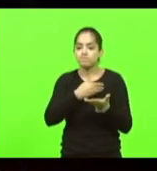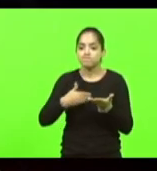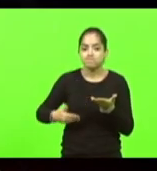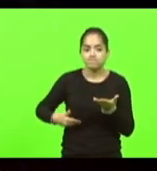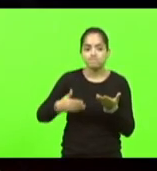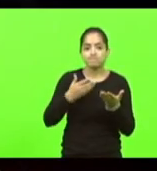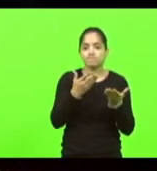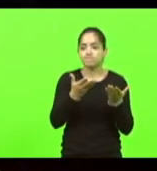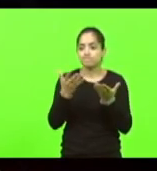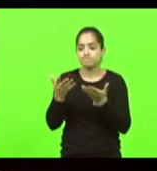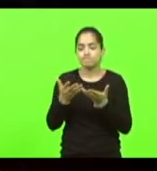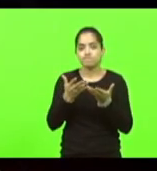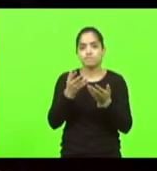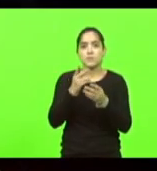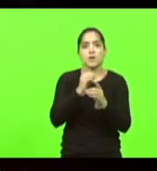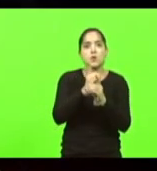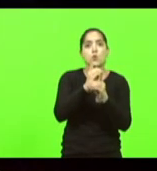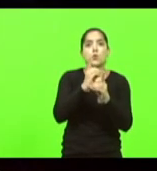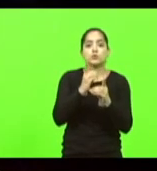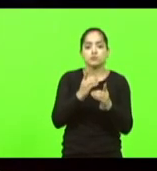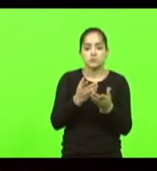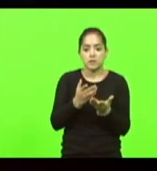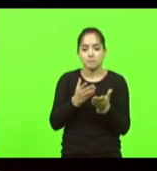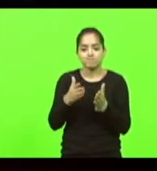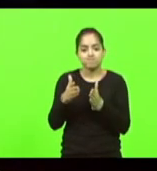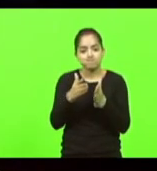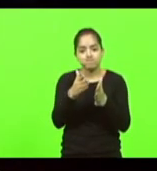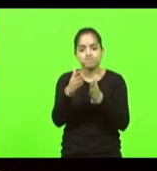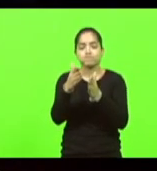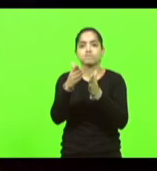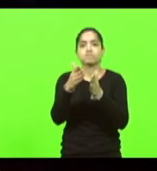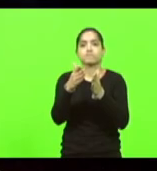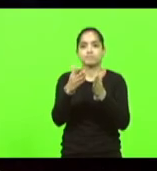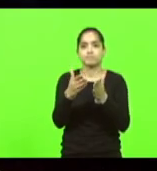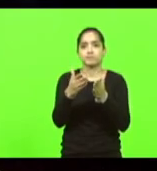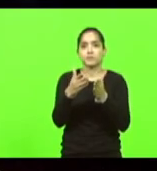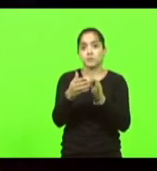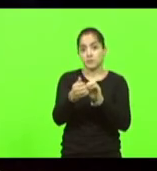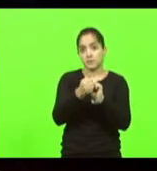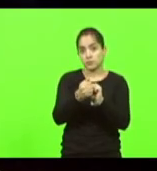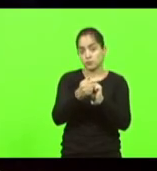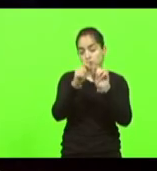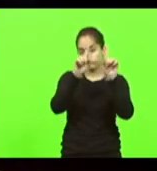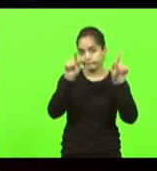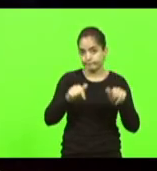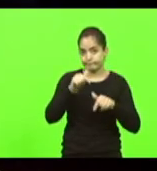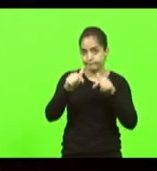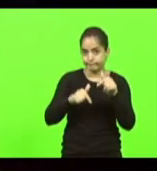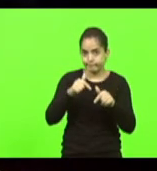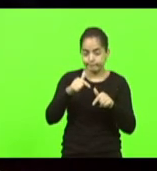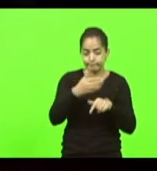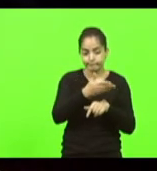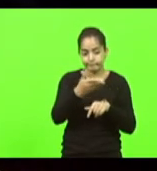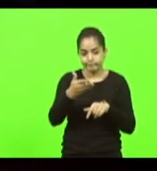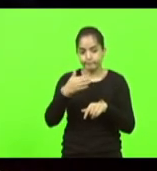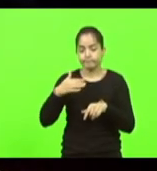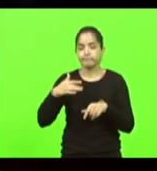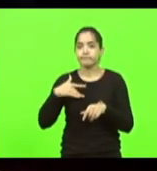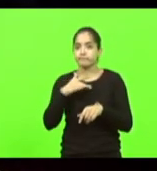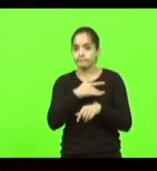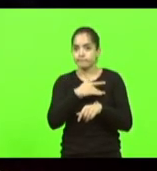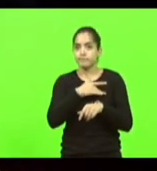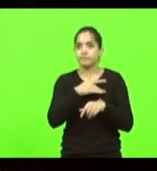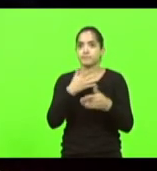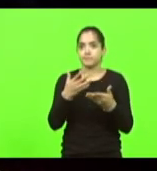vai buscar encontrar um caminho de caminhar ao lado do servidor na área da saúde vai ser